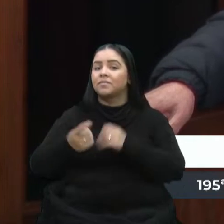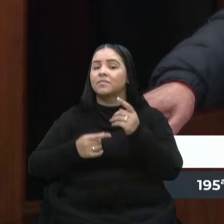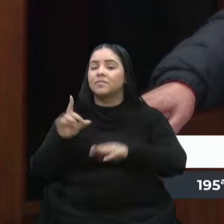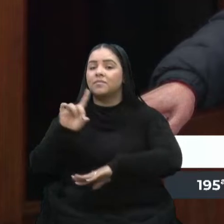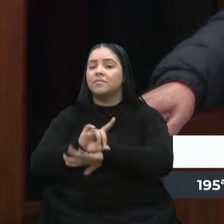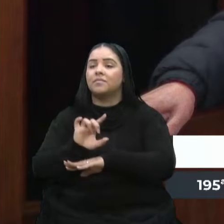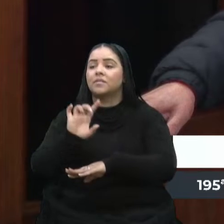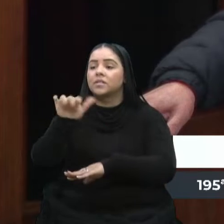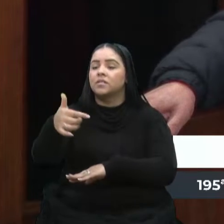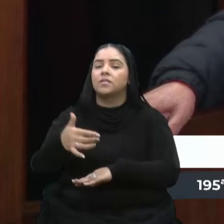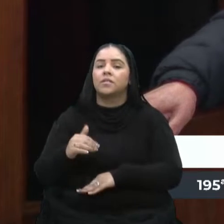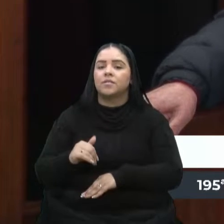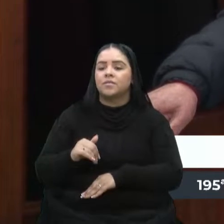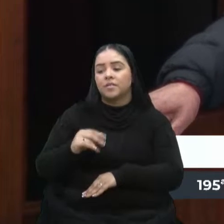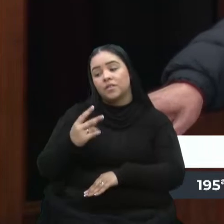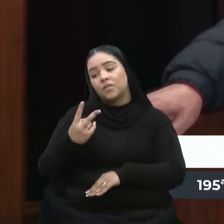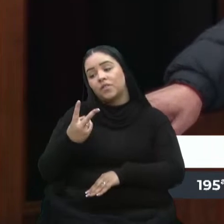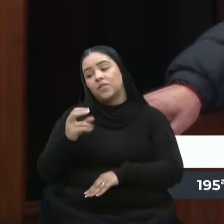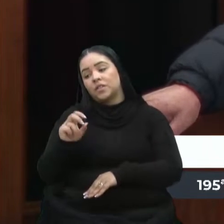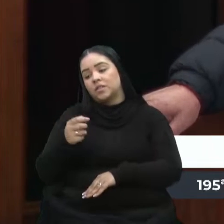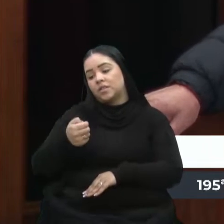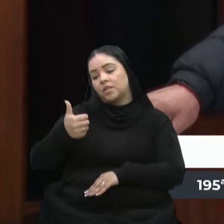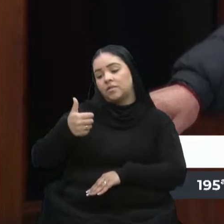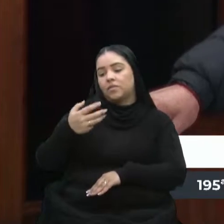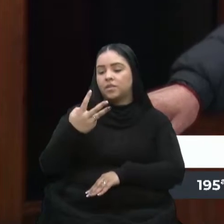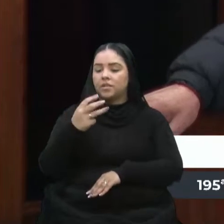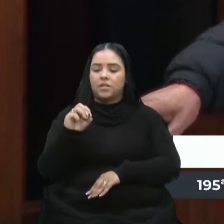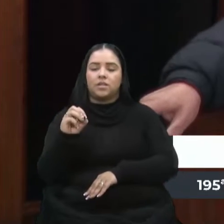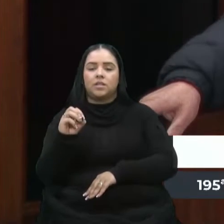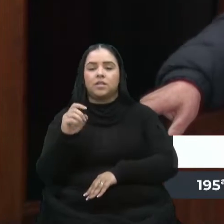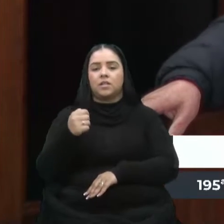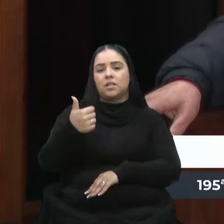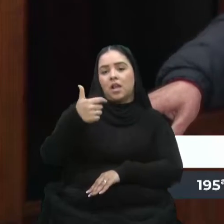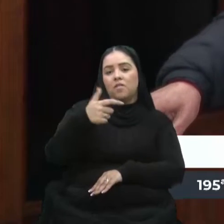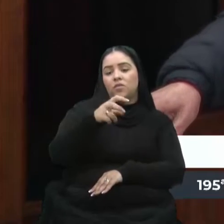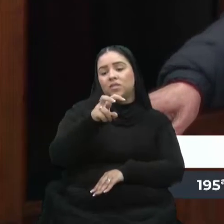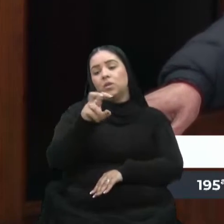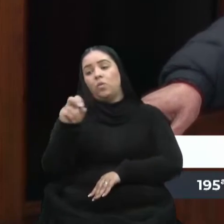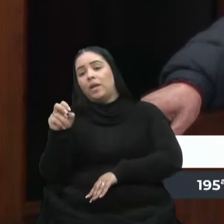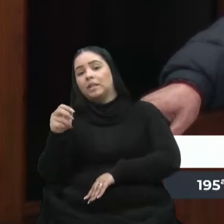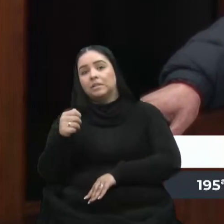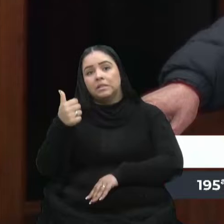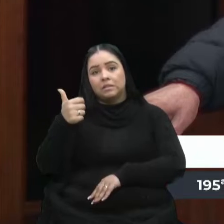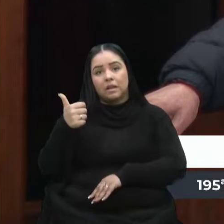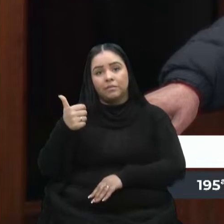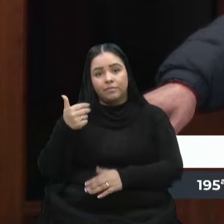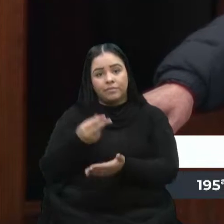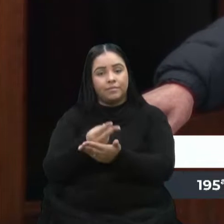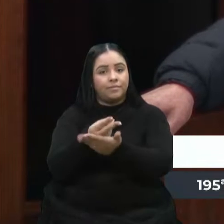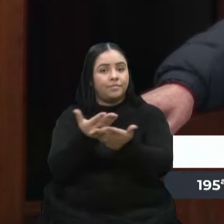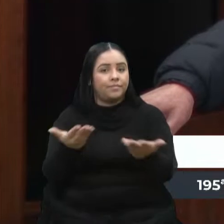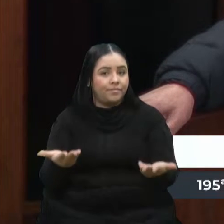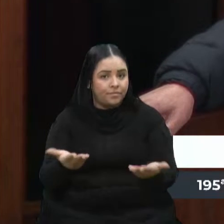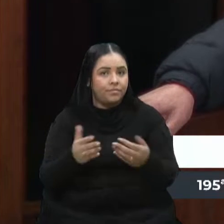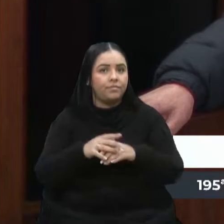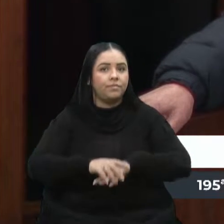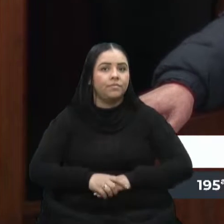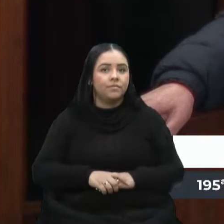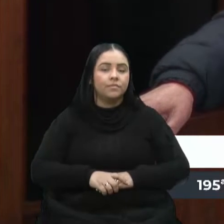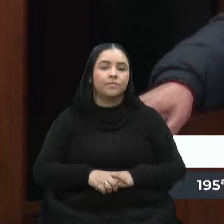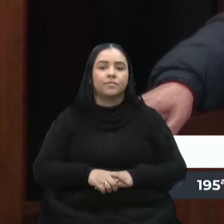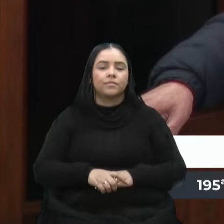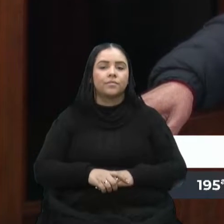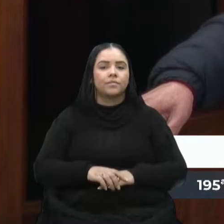pode aumentar 20 centavos, pode aumentar 30, pode aumentar 50 e assim por diante, né? Então, isso não deixa de ser